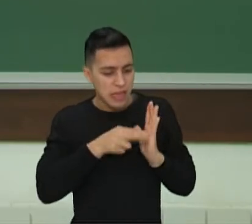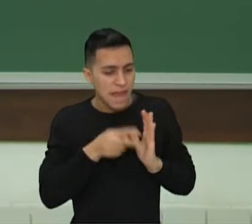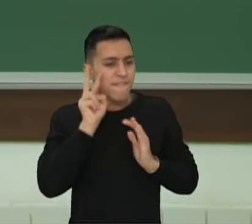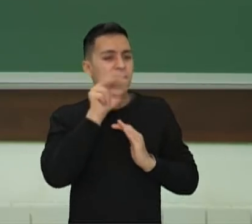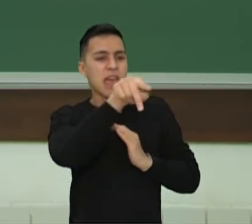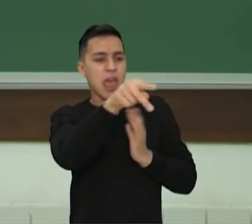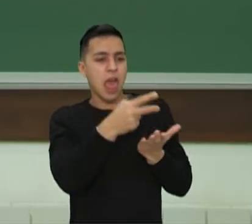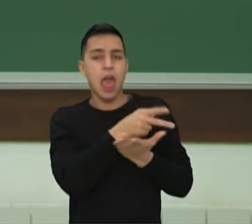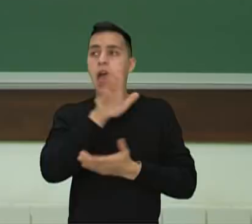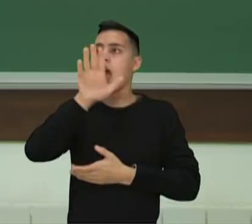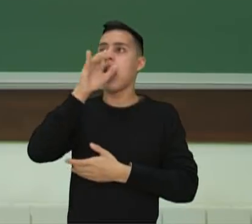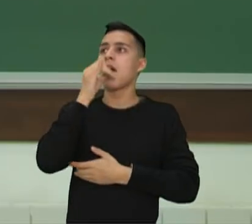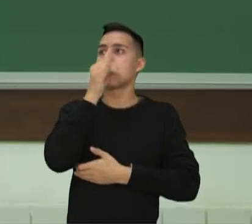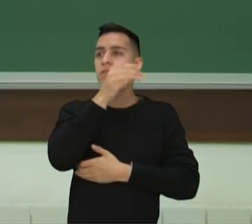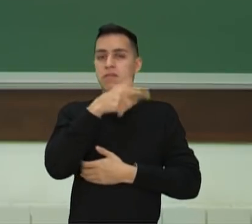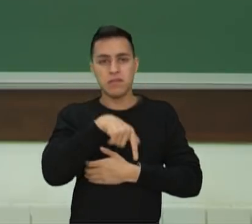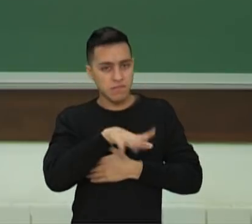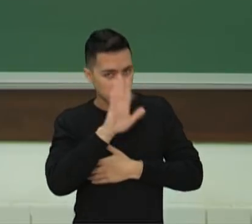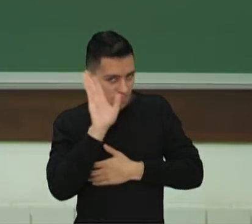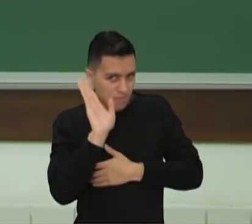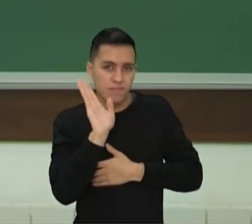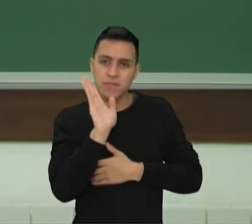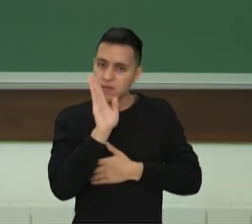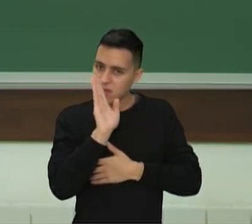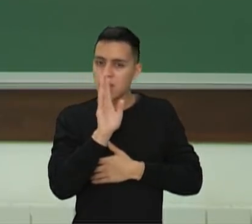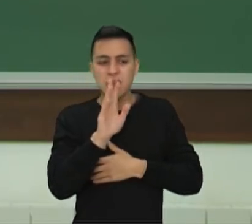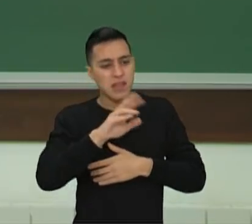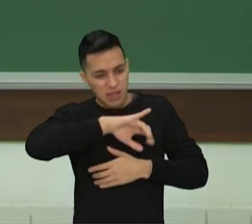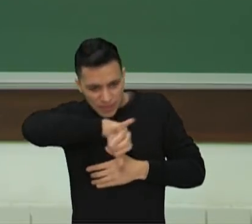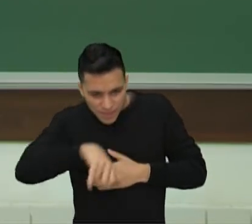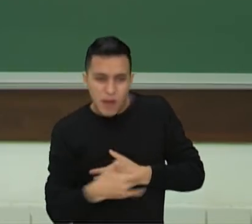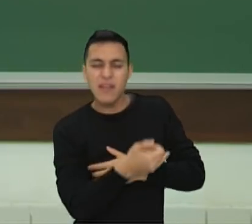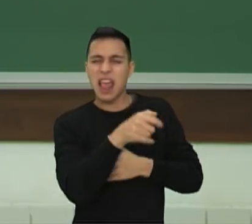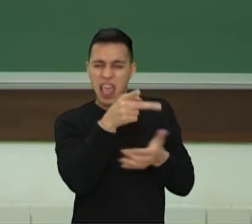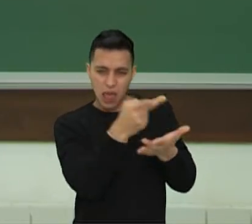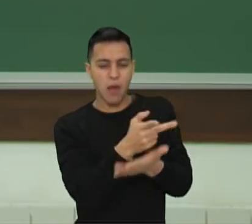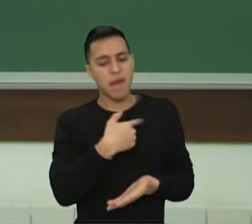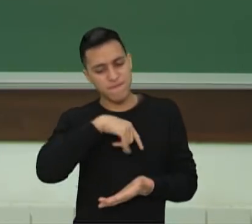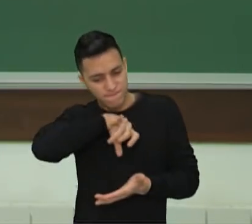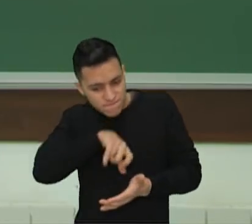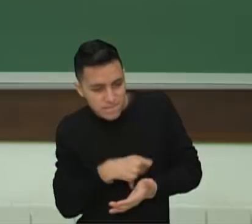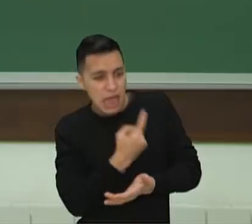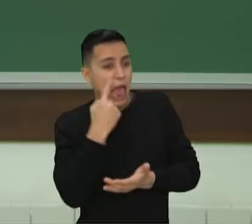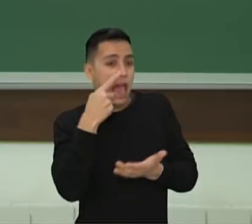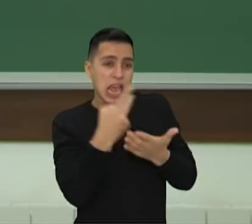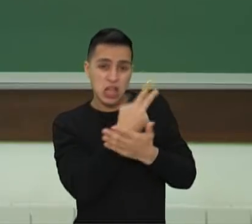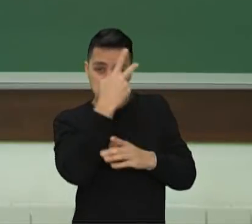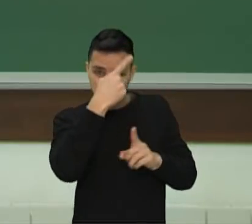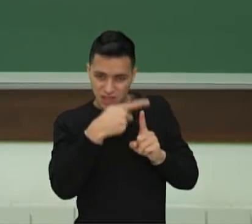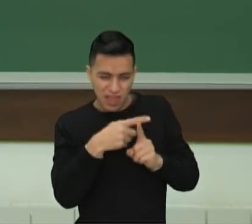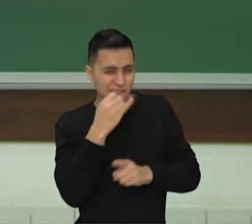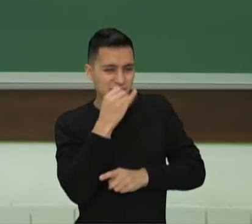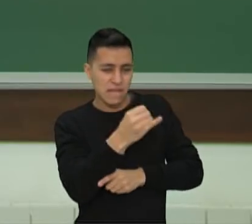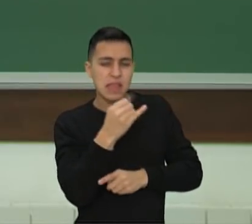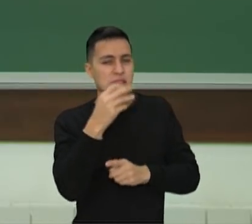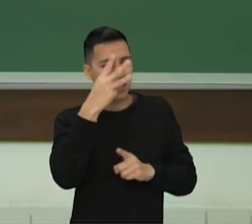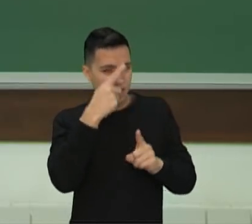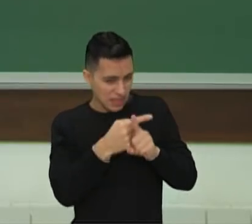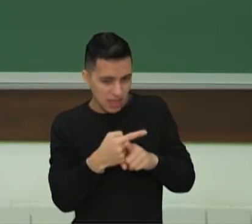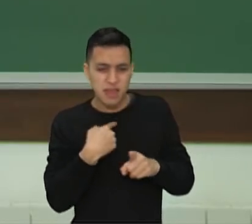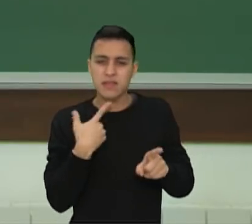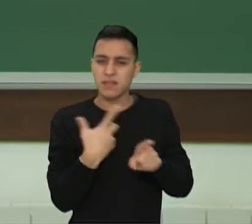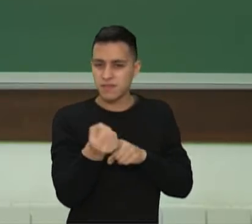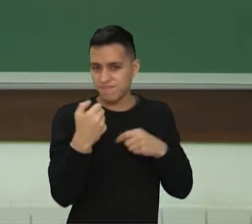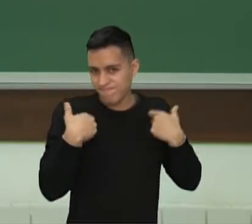hora que ele errou para você poder, né, usufruir do erro dele, você vê que ele errou 2 vezes, até 3 vezes para você